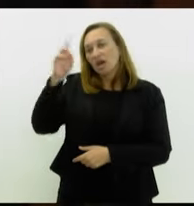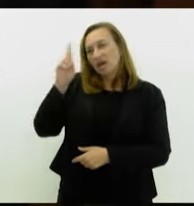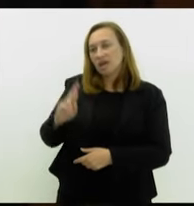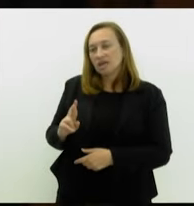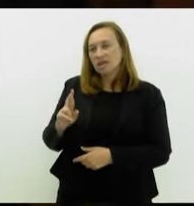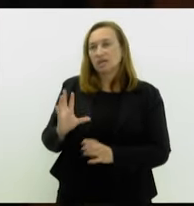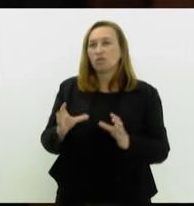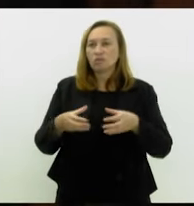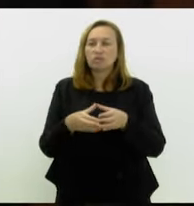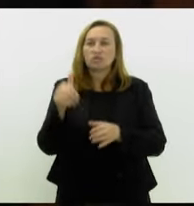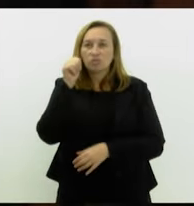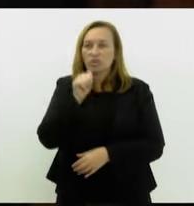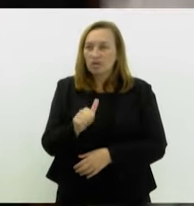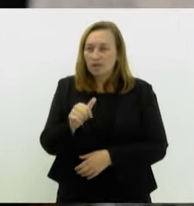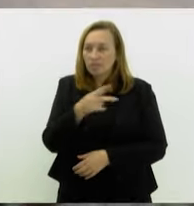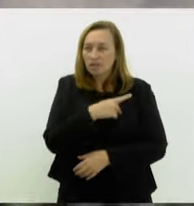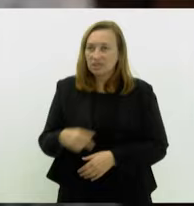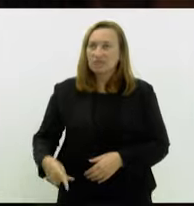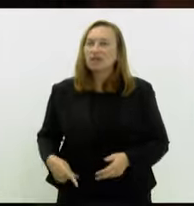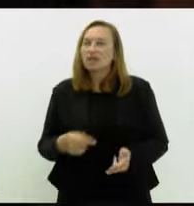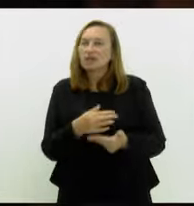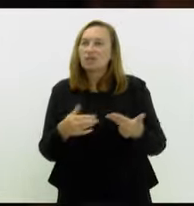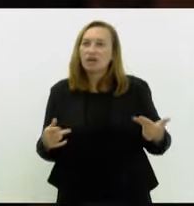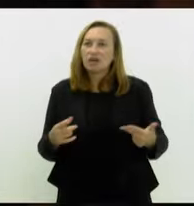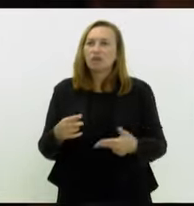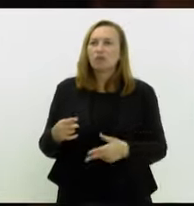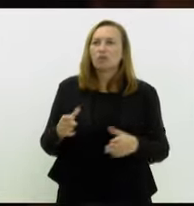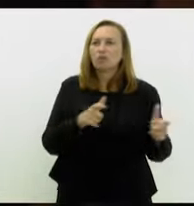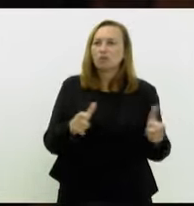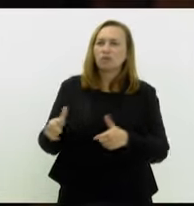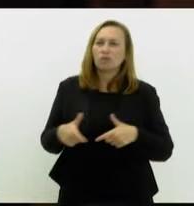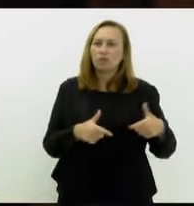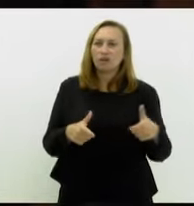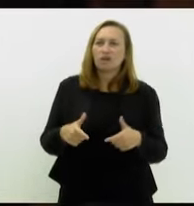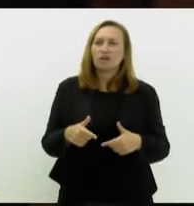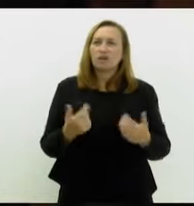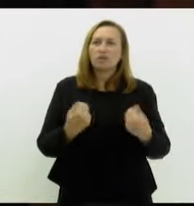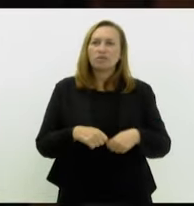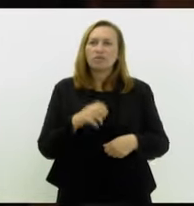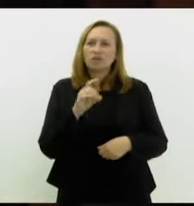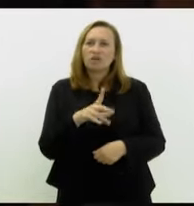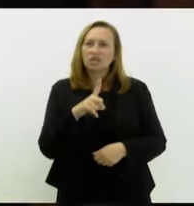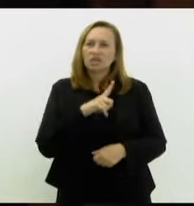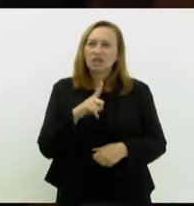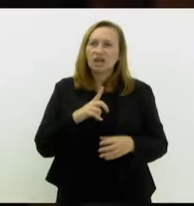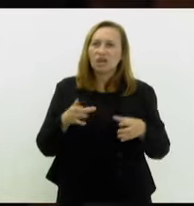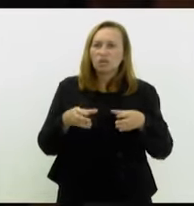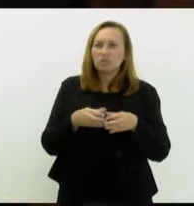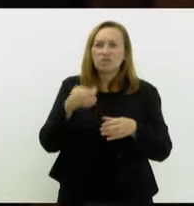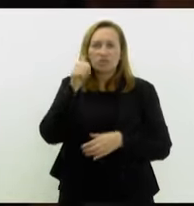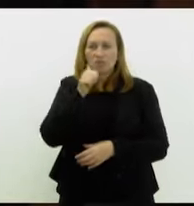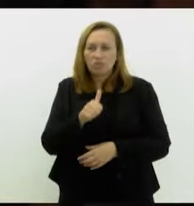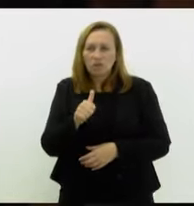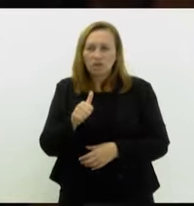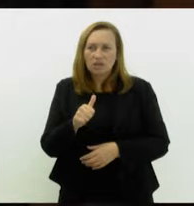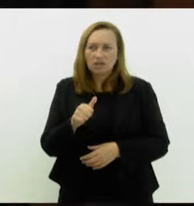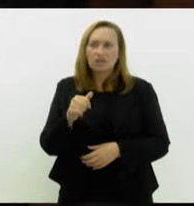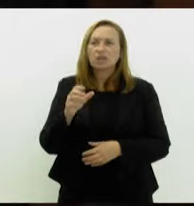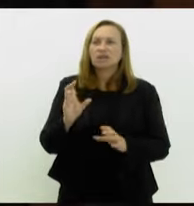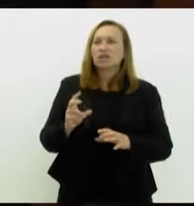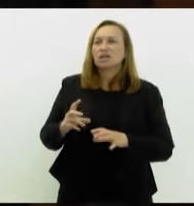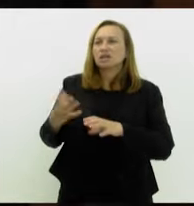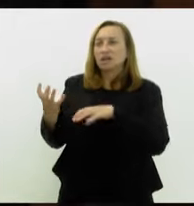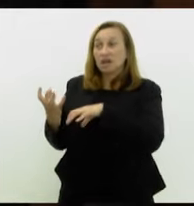Comissão da Mulher em muitos lugares as pessoas acham que basta ter a comissão Renata da mulher na Câmara nós temos